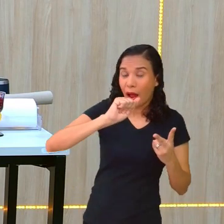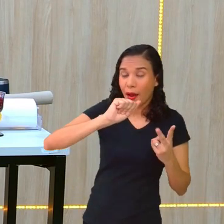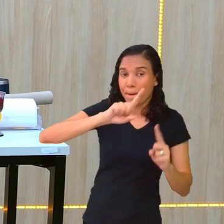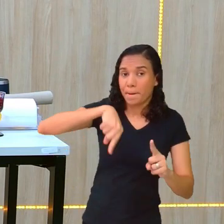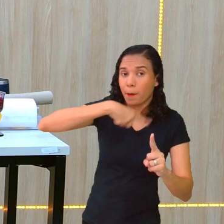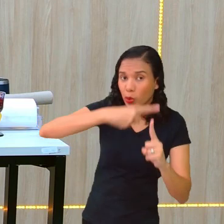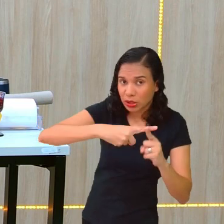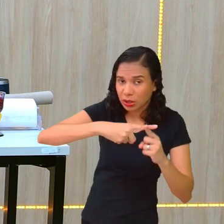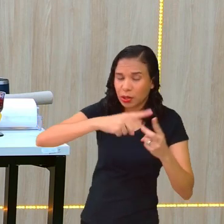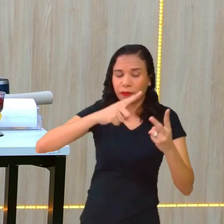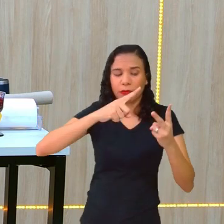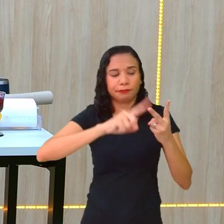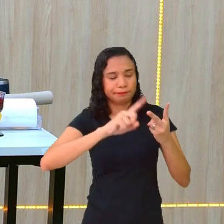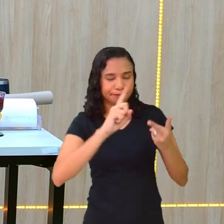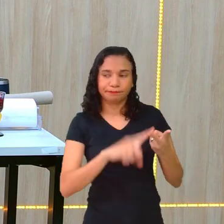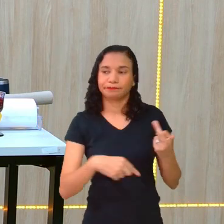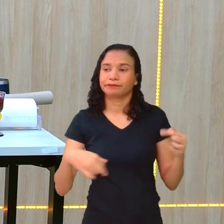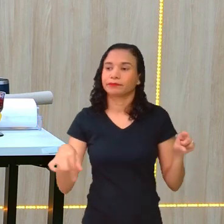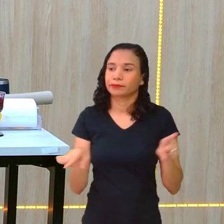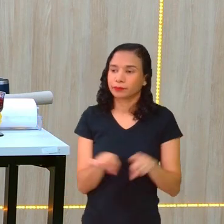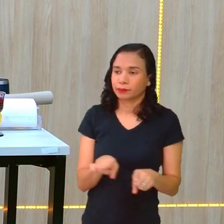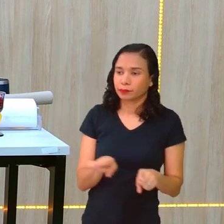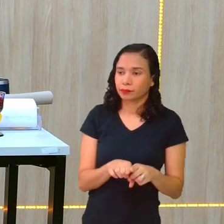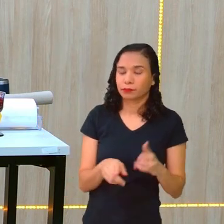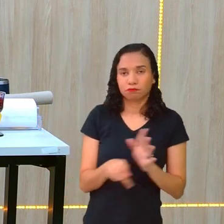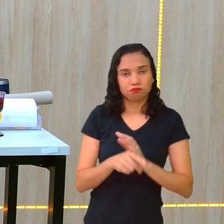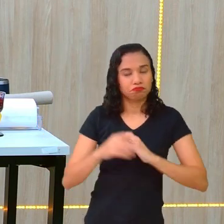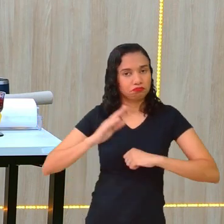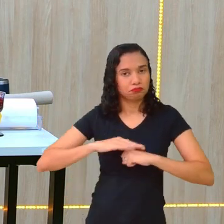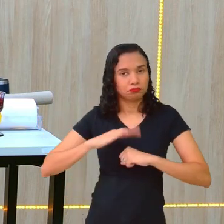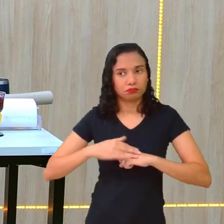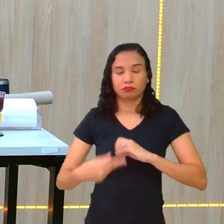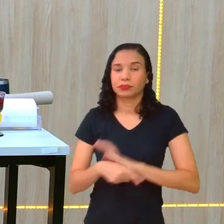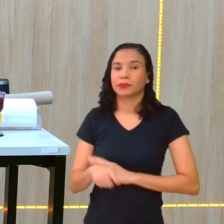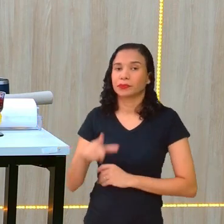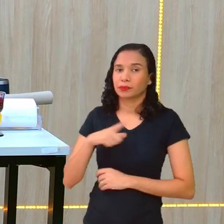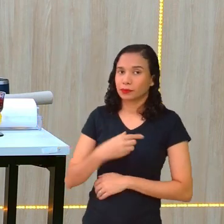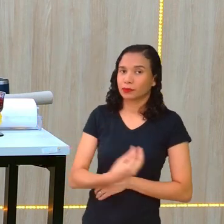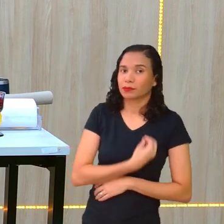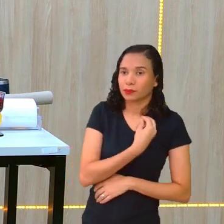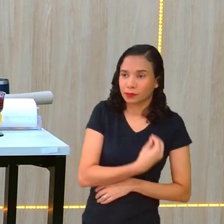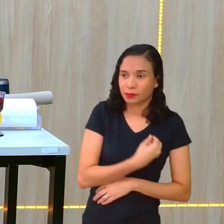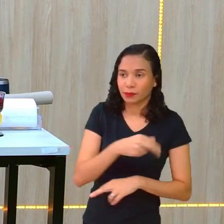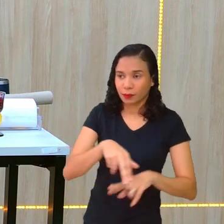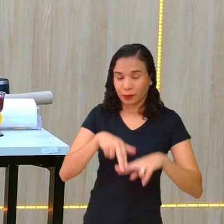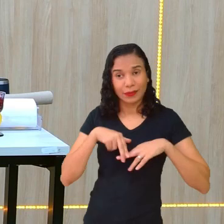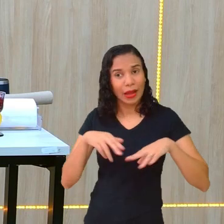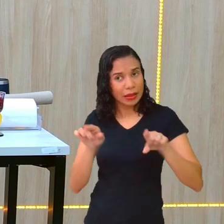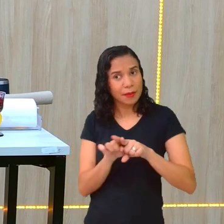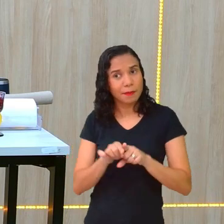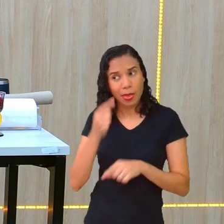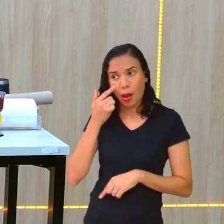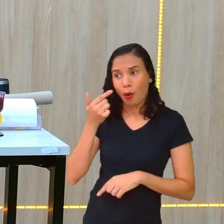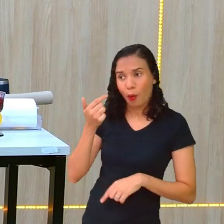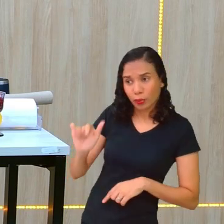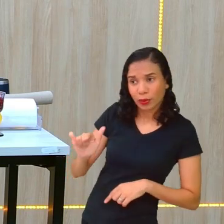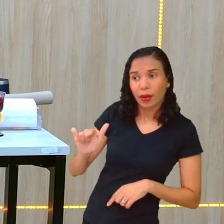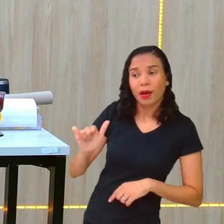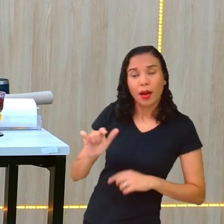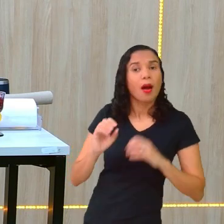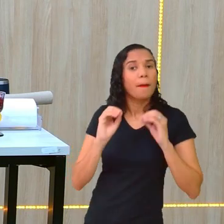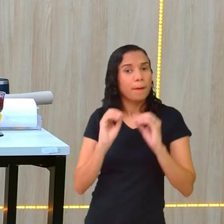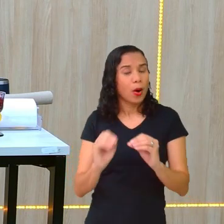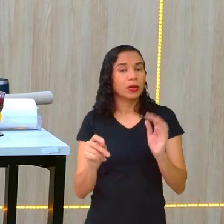positivo, né? E ela pode receber dela mesma. Então, ela recebe. Ah, tem mais um. Ela também